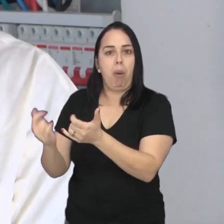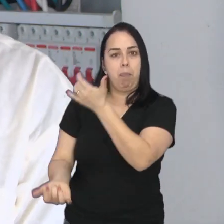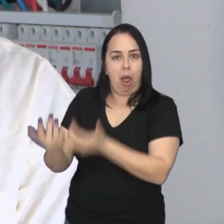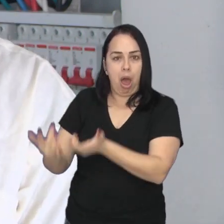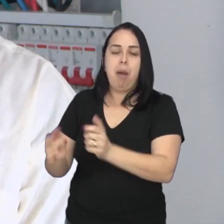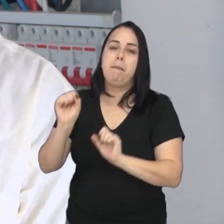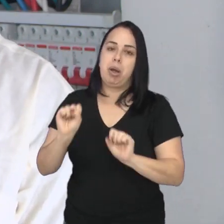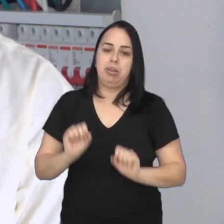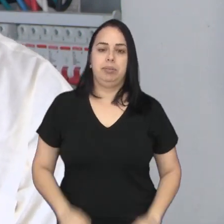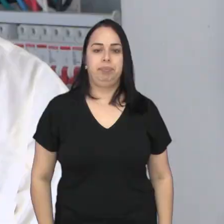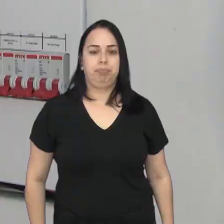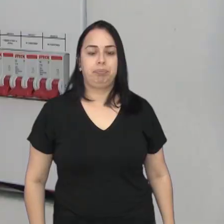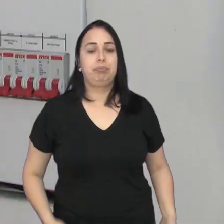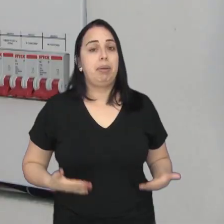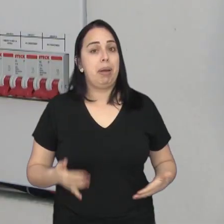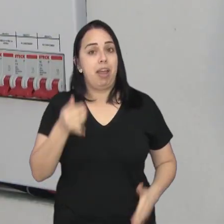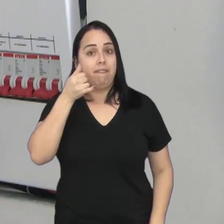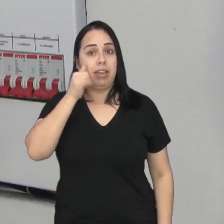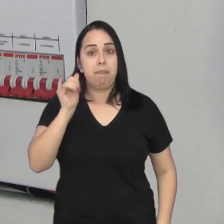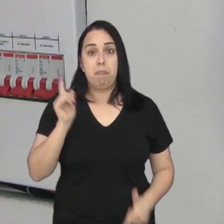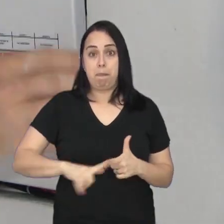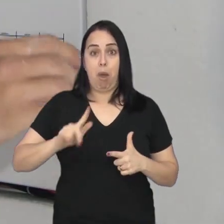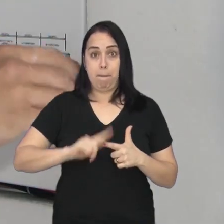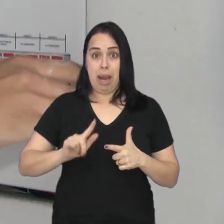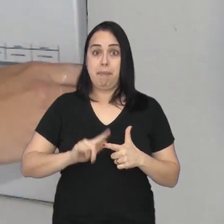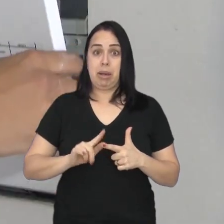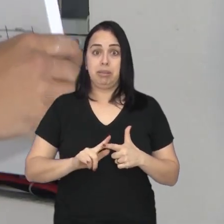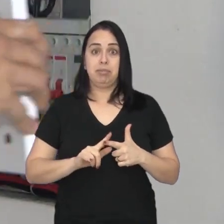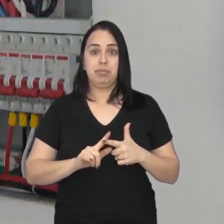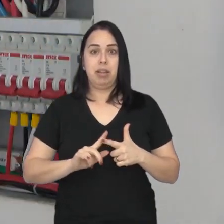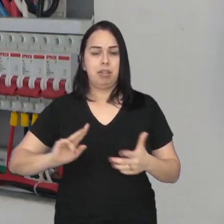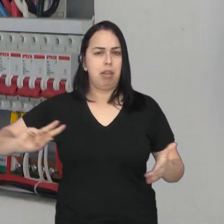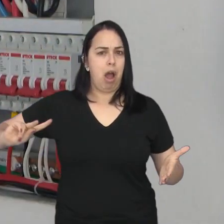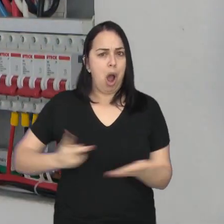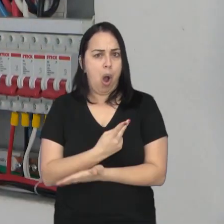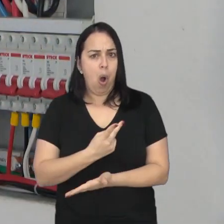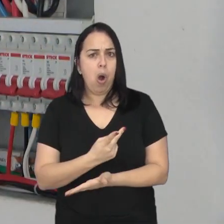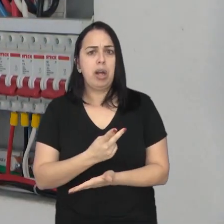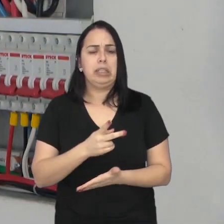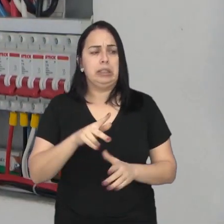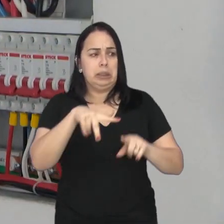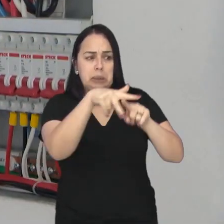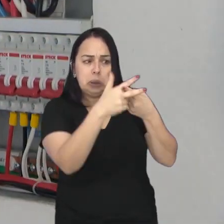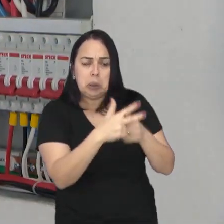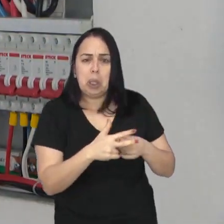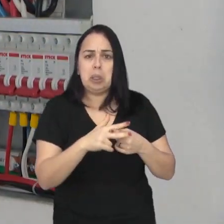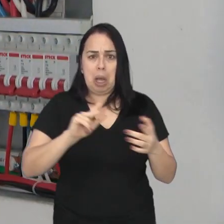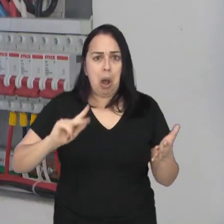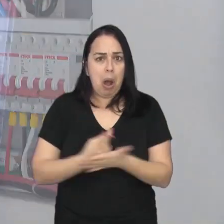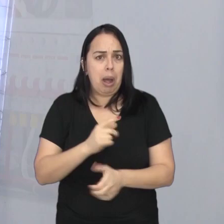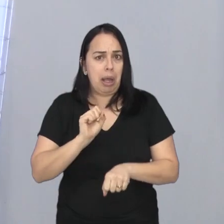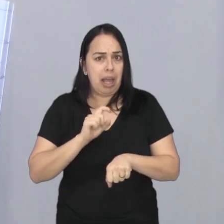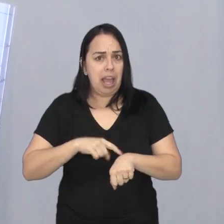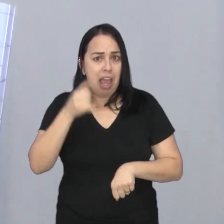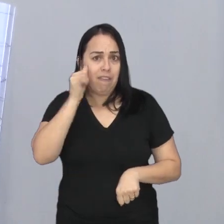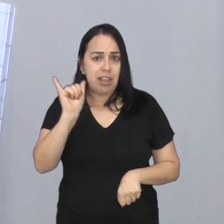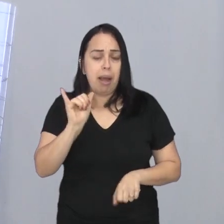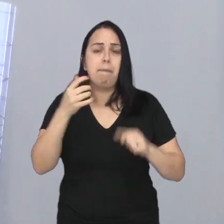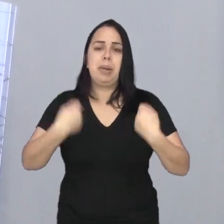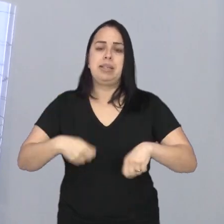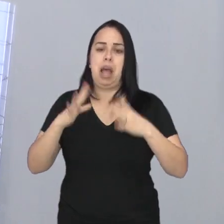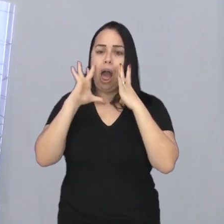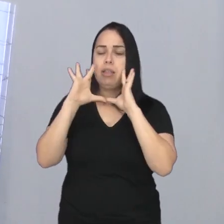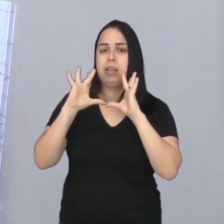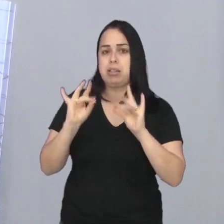um incêndio no seu quadro de energia. Para evitar qualquer tipo de acidente na hora de fazer mudanças na rede elétrica da casa, é preciso